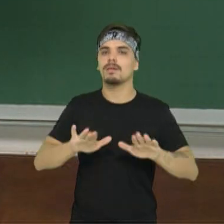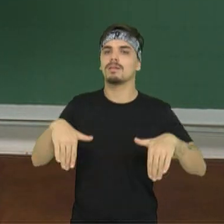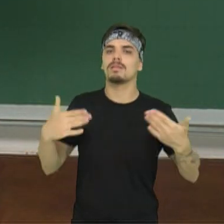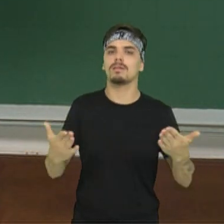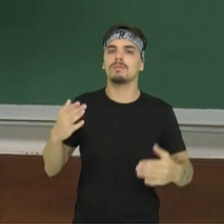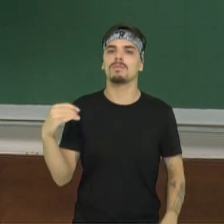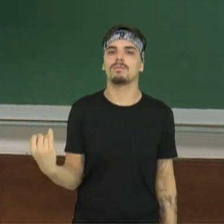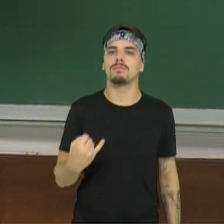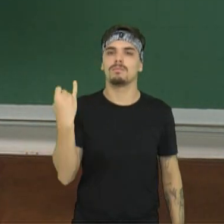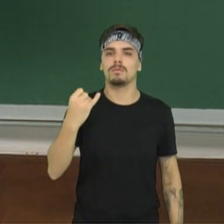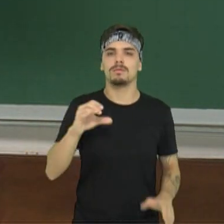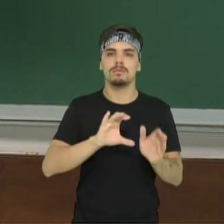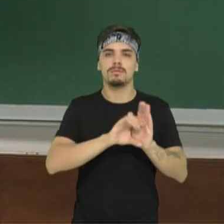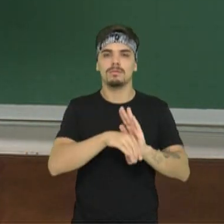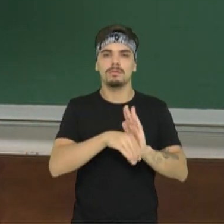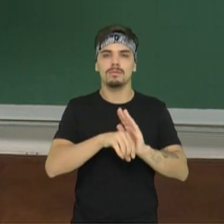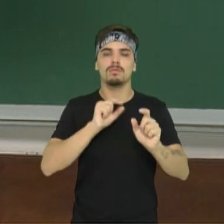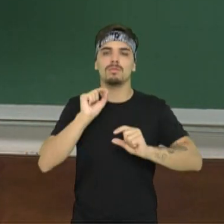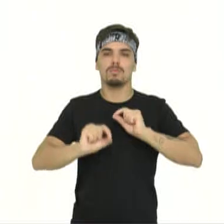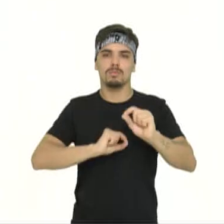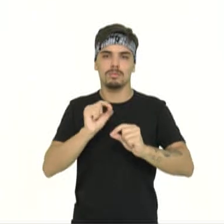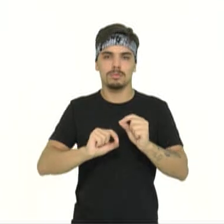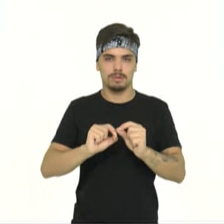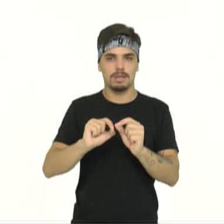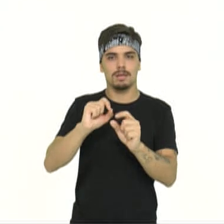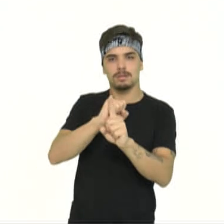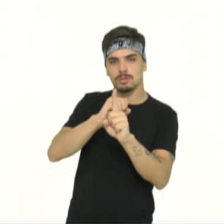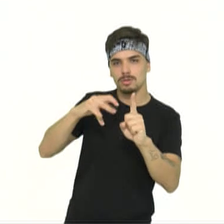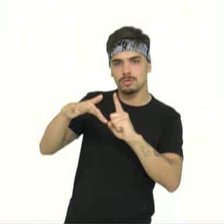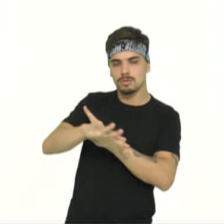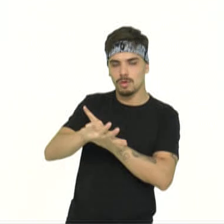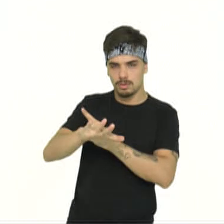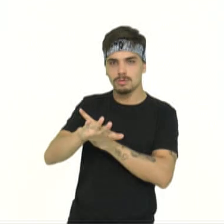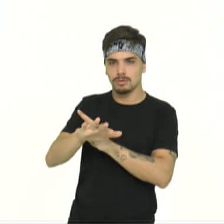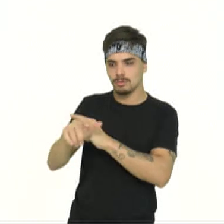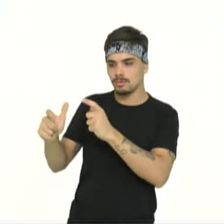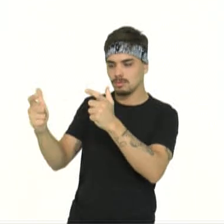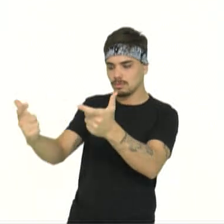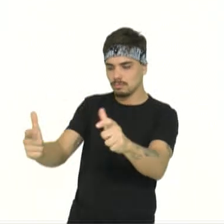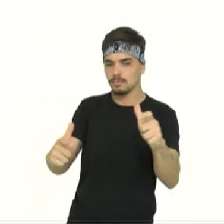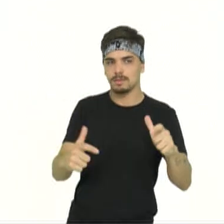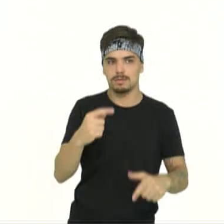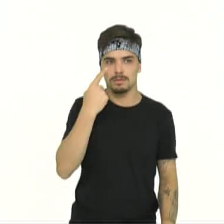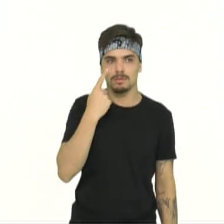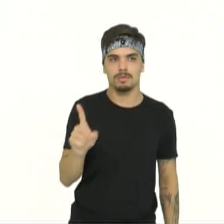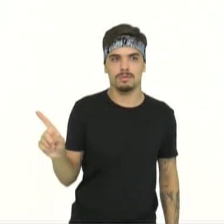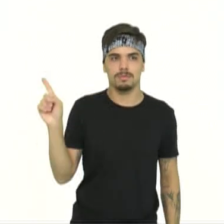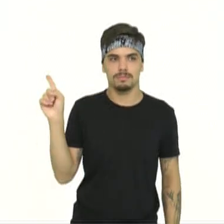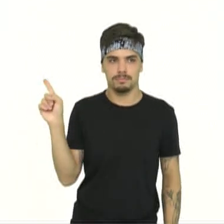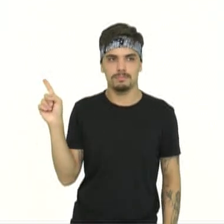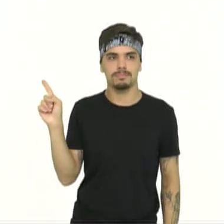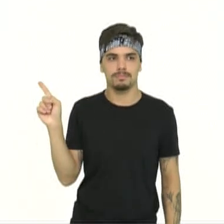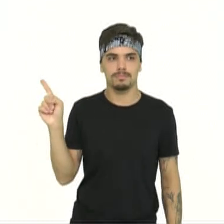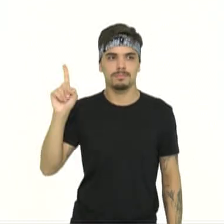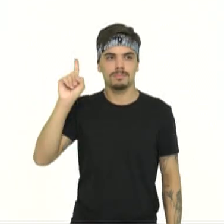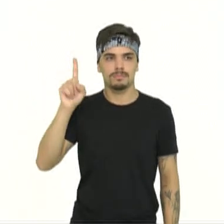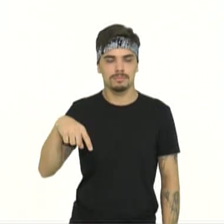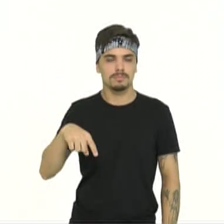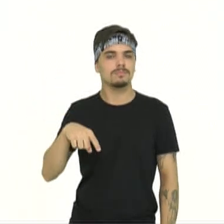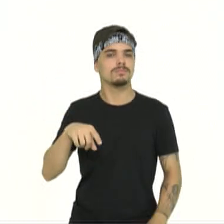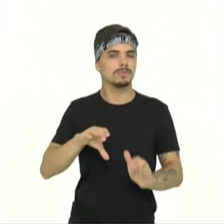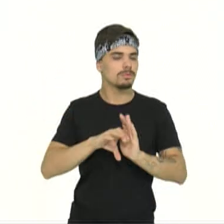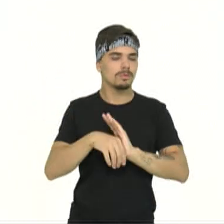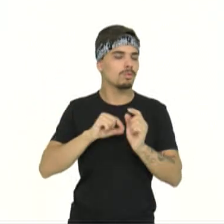importante um conceito de socioespacial, foi adaptado, eu incluí essa última parte dos espaços aqui, né, mas é uma